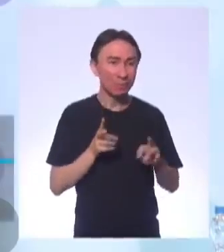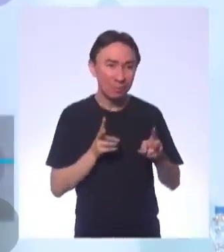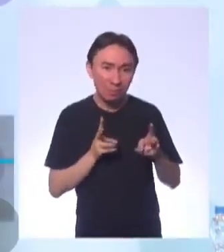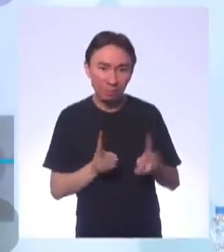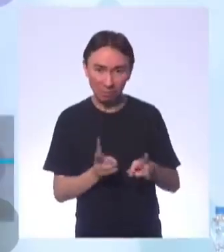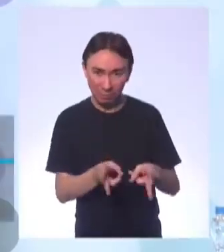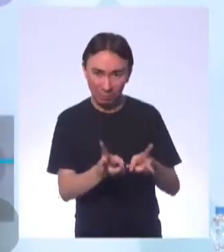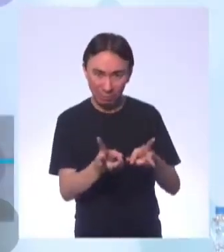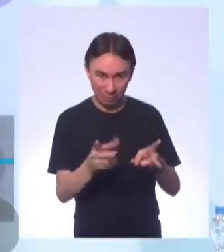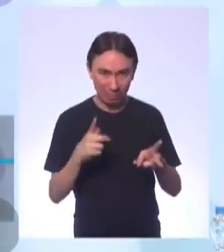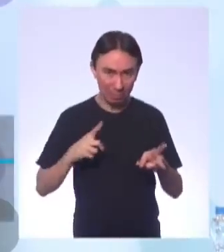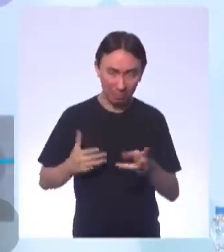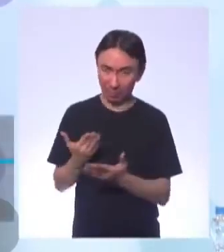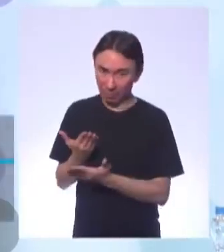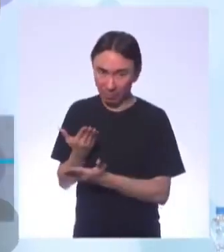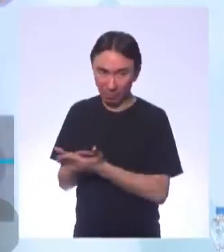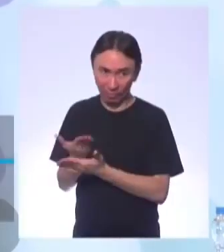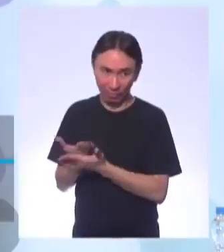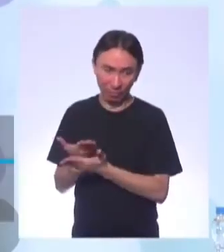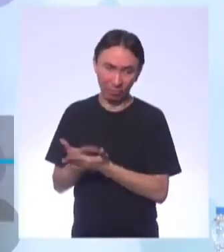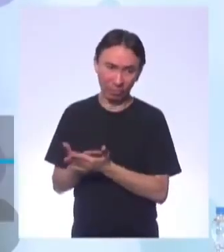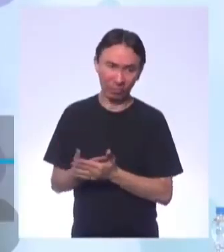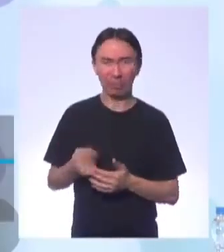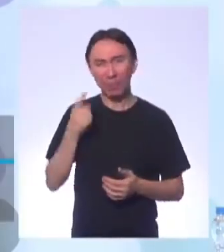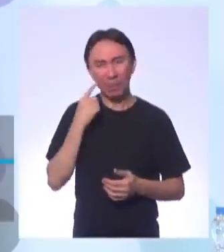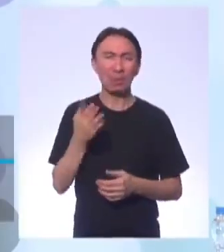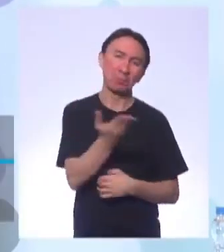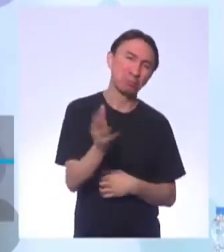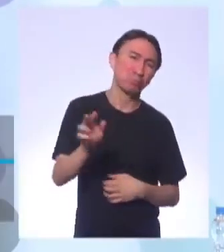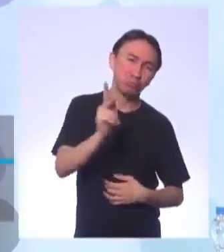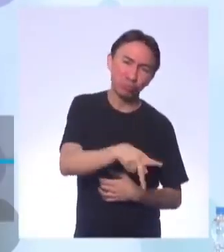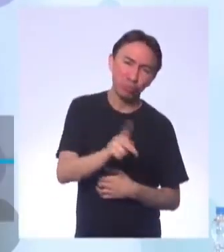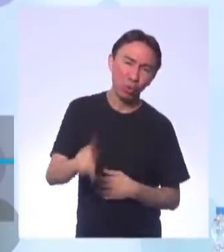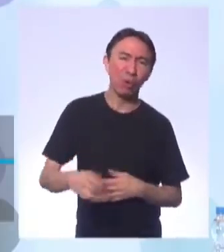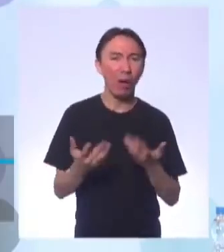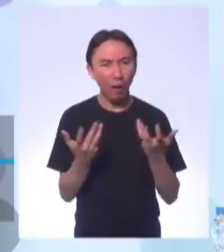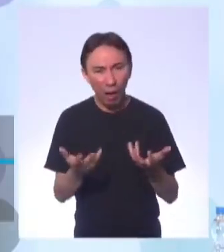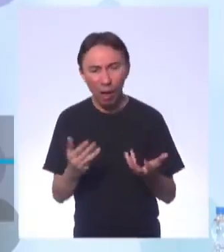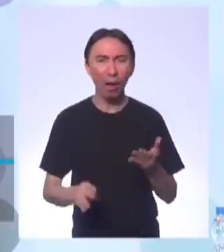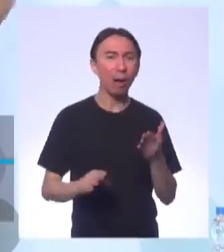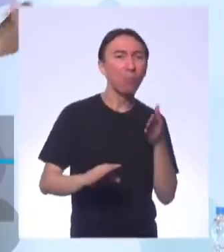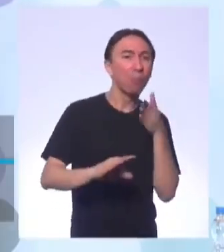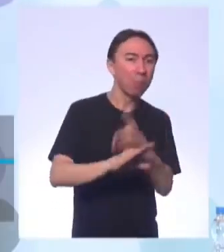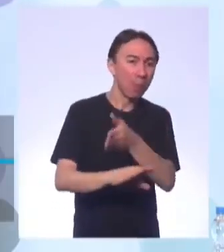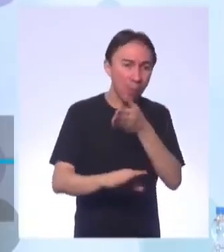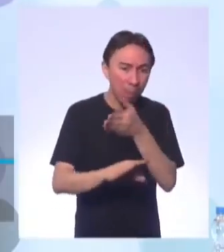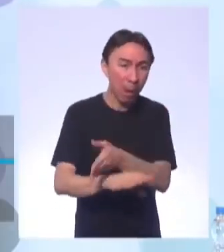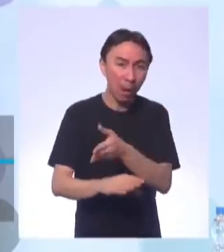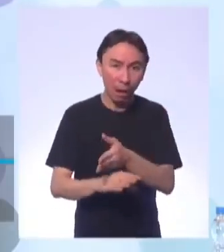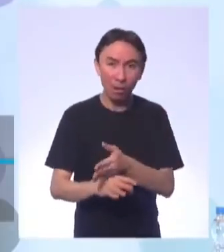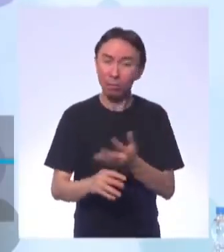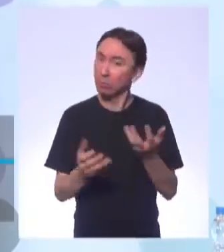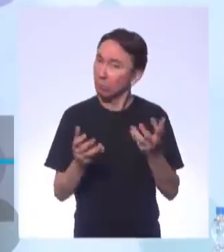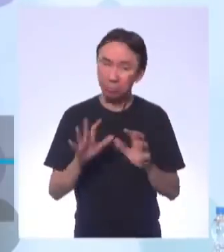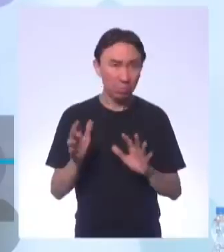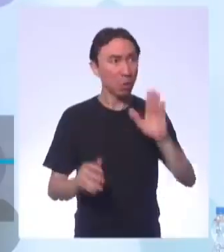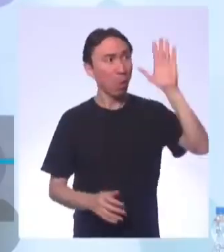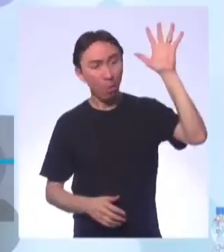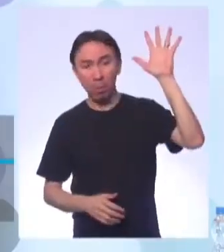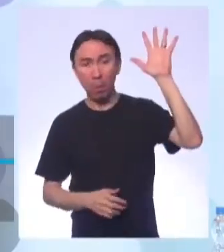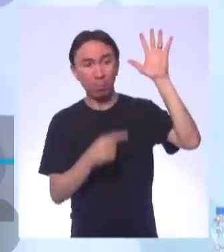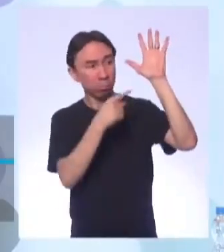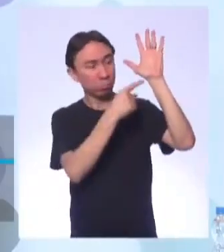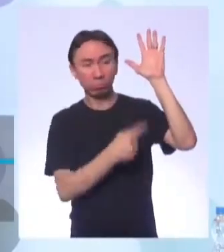beleza e ainda qualquer um professor que quiser participar aí professor que queira erguer a mão participar dessa aula aí só